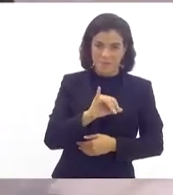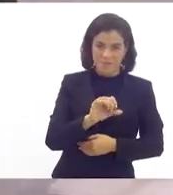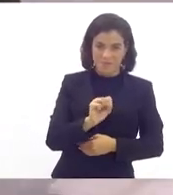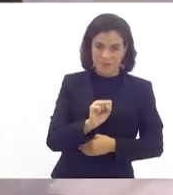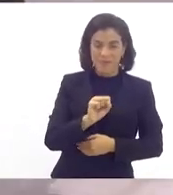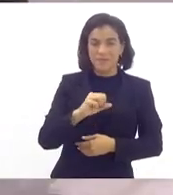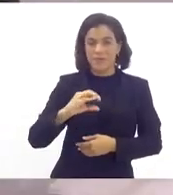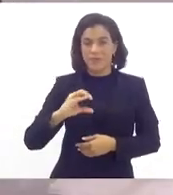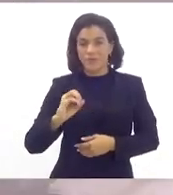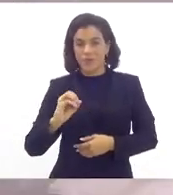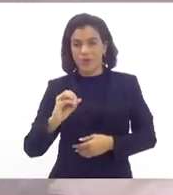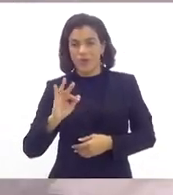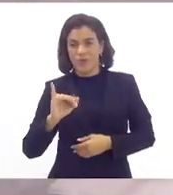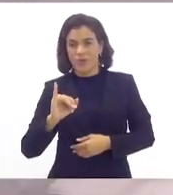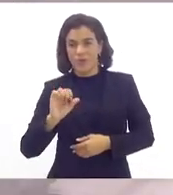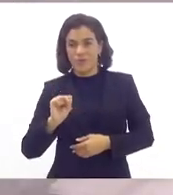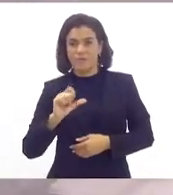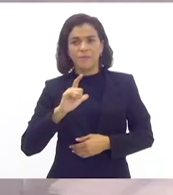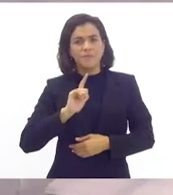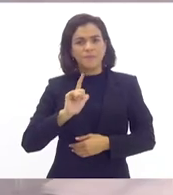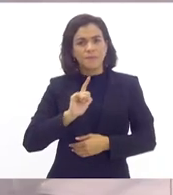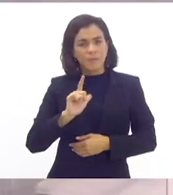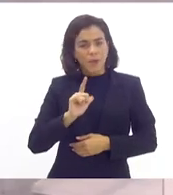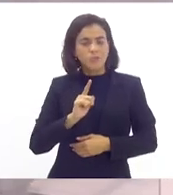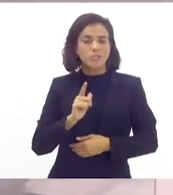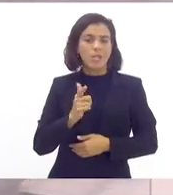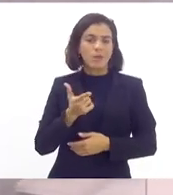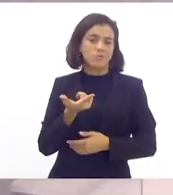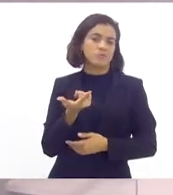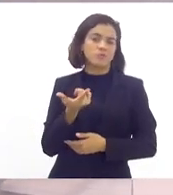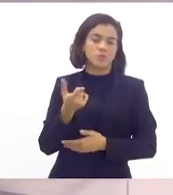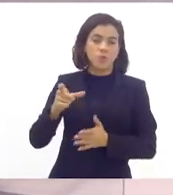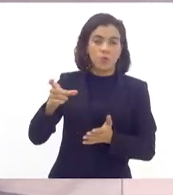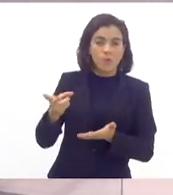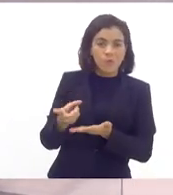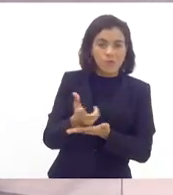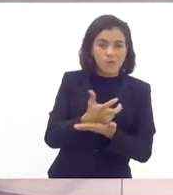Só que nós temos uma carga tributária de 13%,